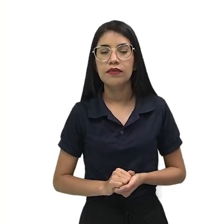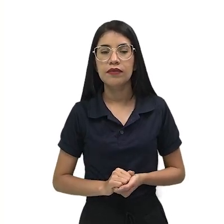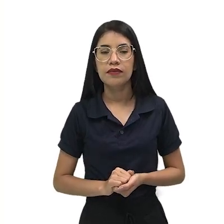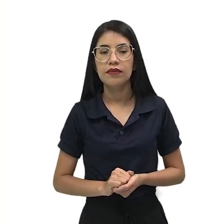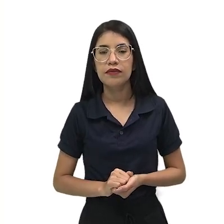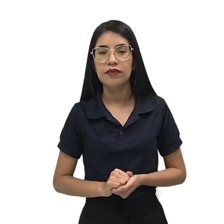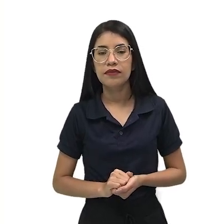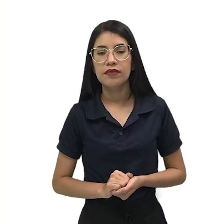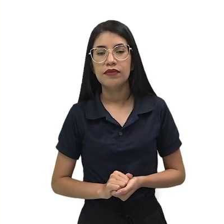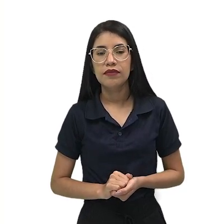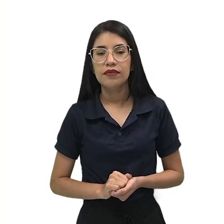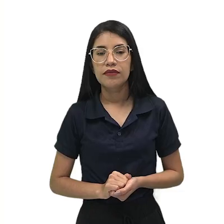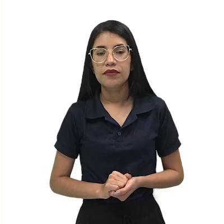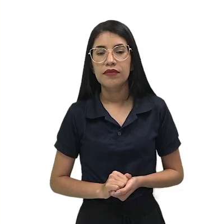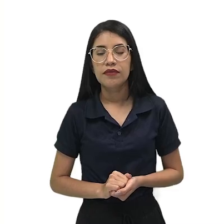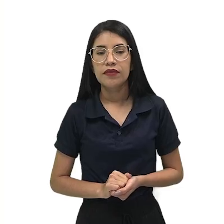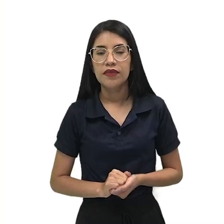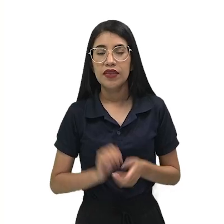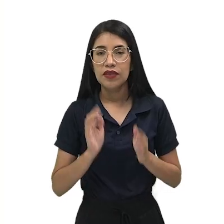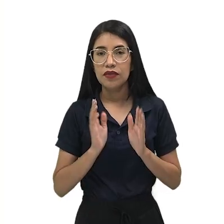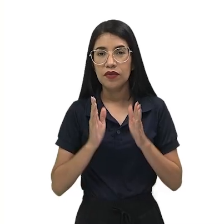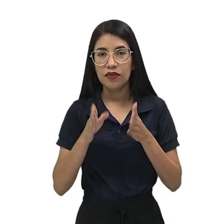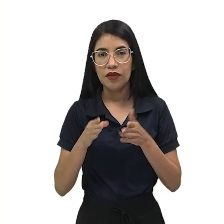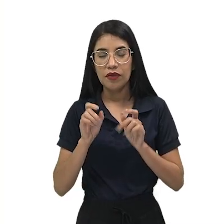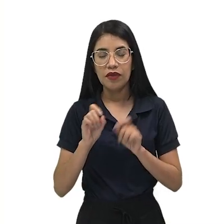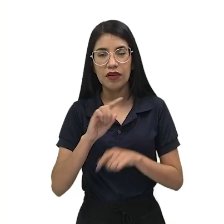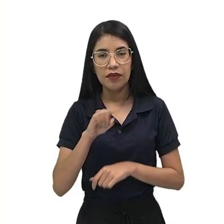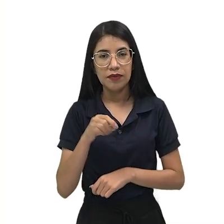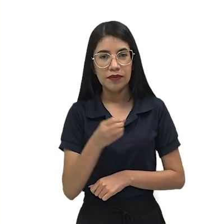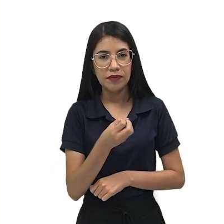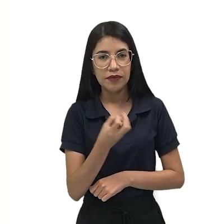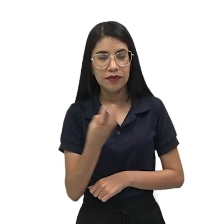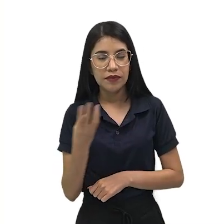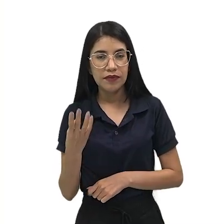nós olhamos para a parte decimal,